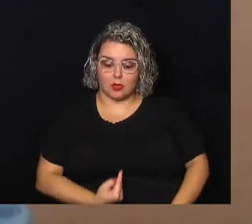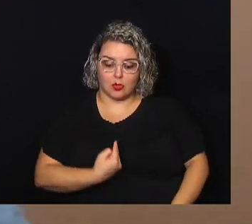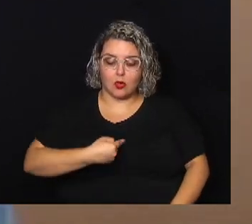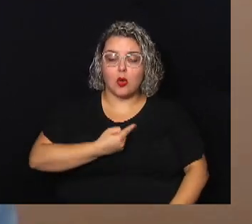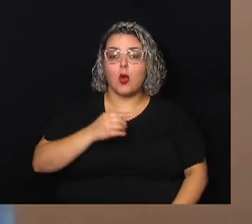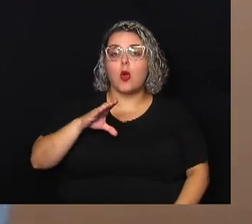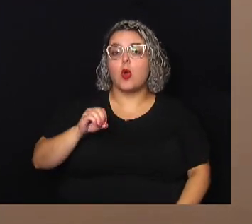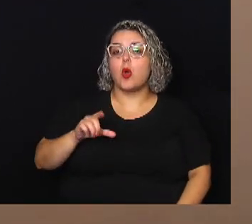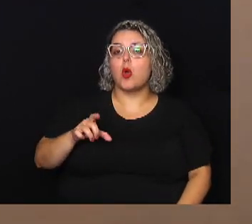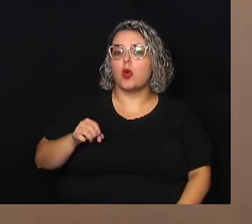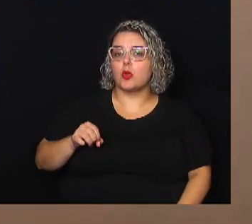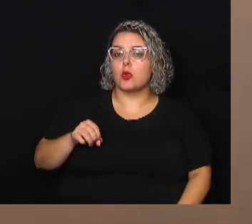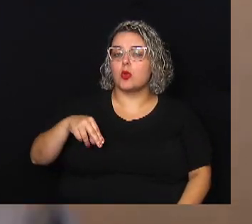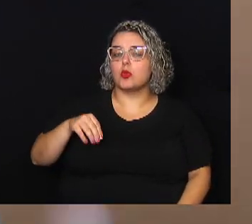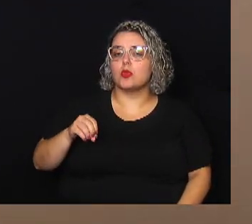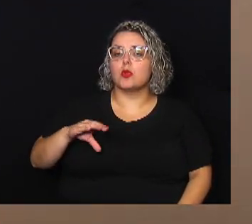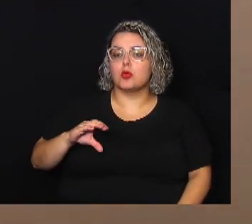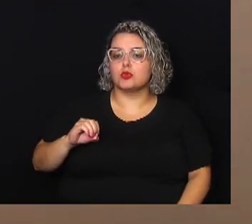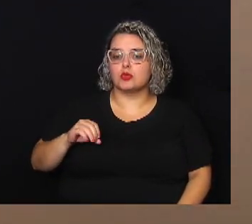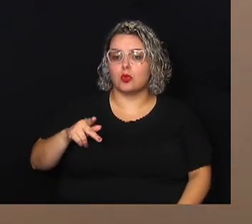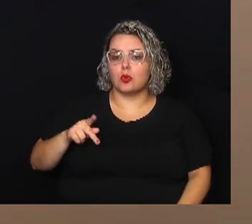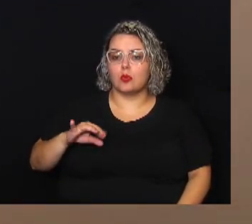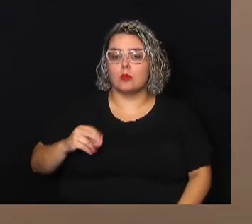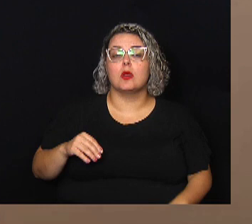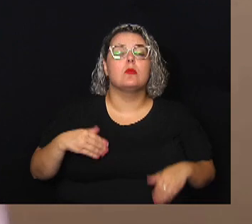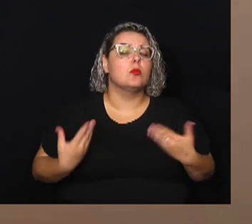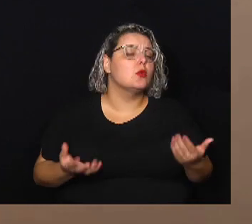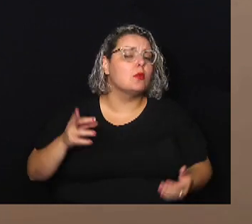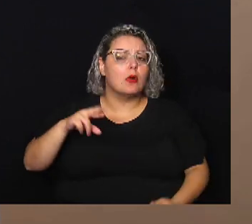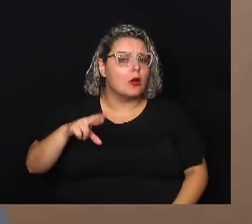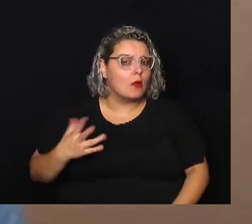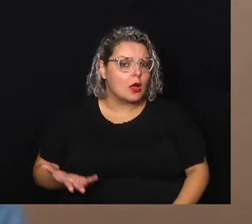em 90%. E por qual motivo?